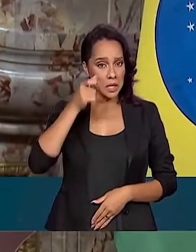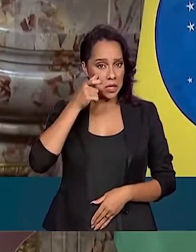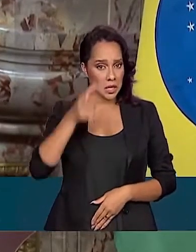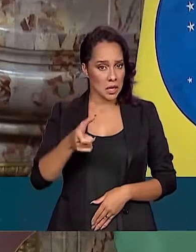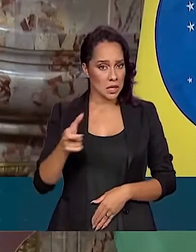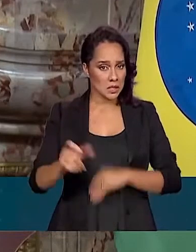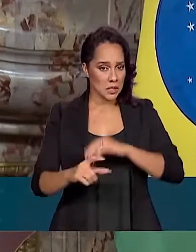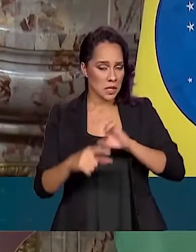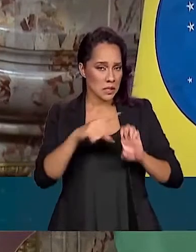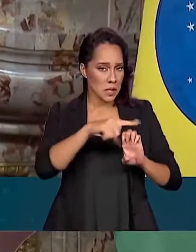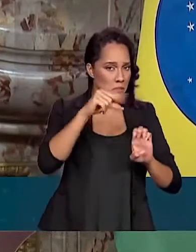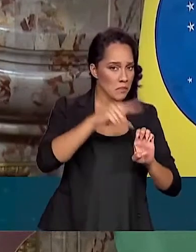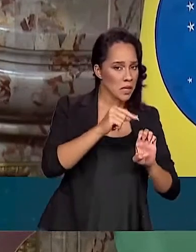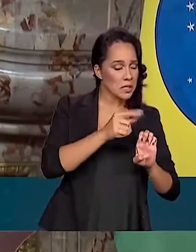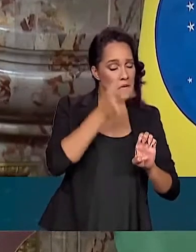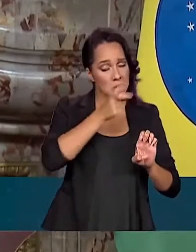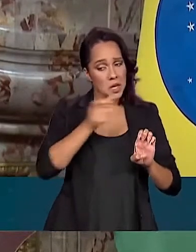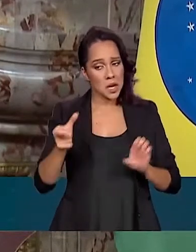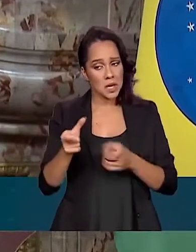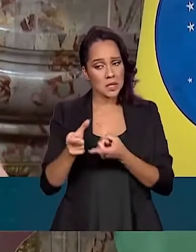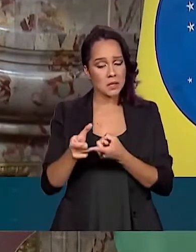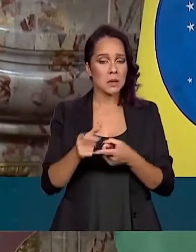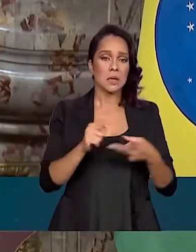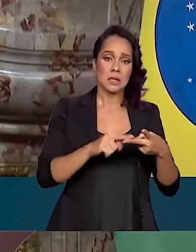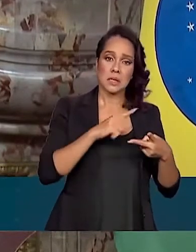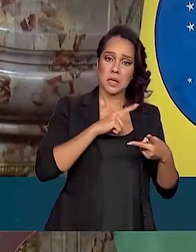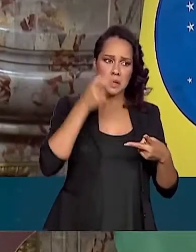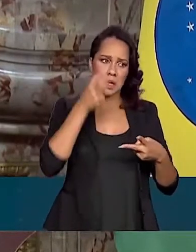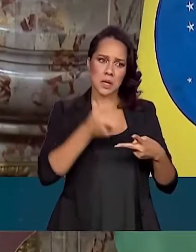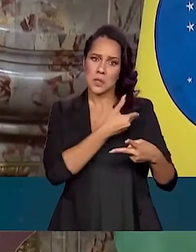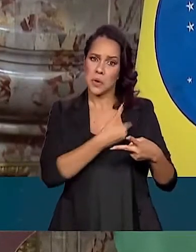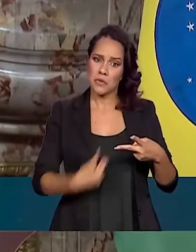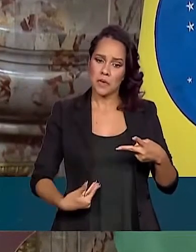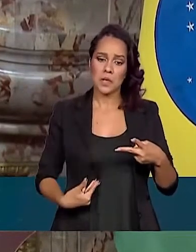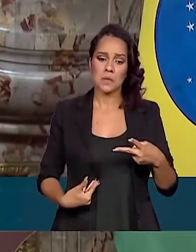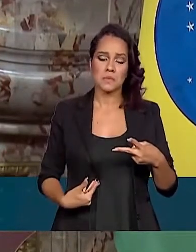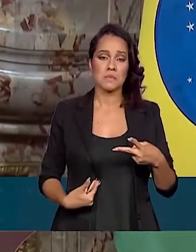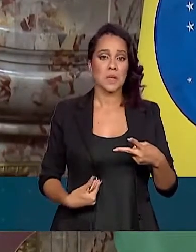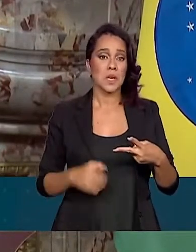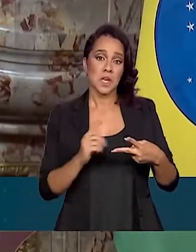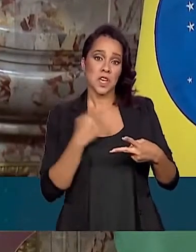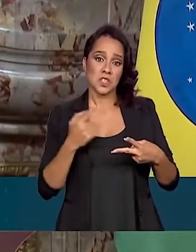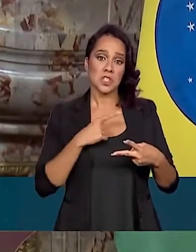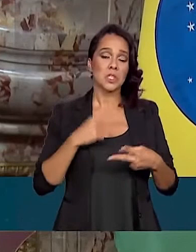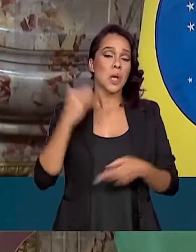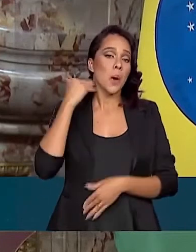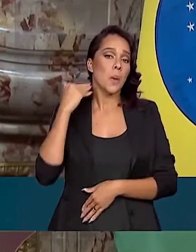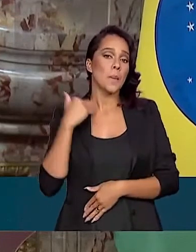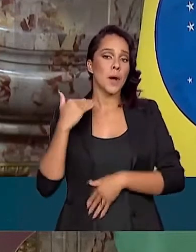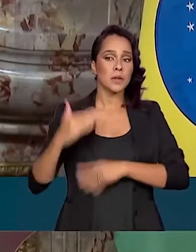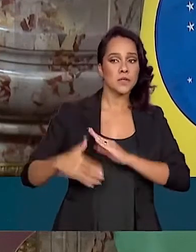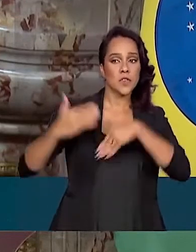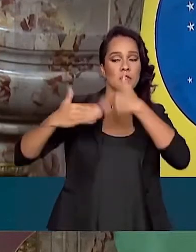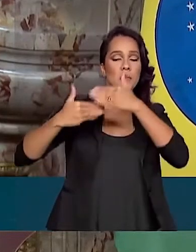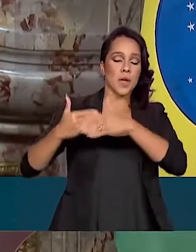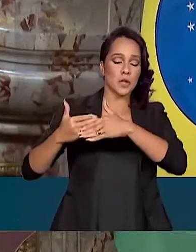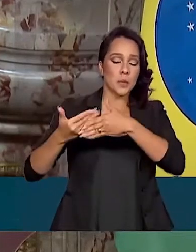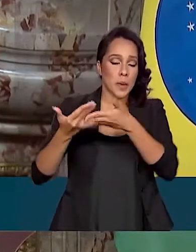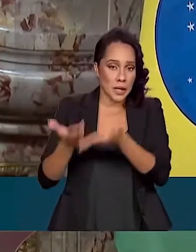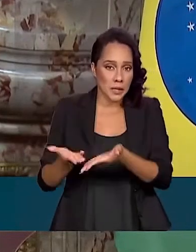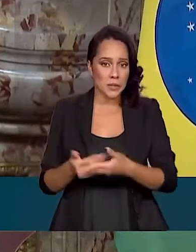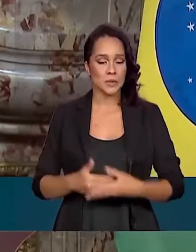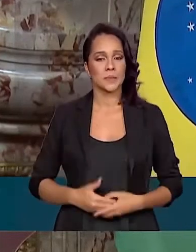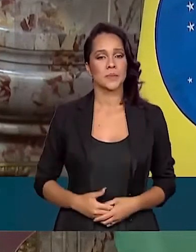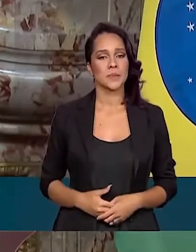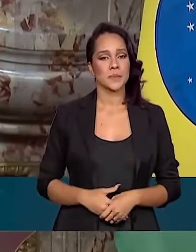dos empresários? E se há interesse dos empresários? Se há interesse do governo? Se há interesse do governo? E nós temos um banco de desenvolvimento para isso. E temos